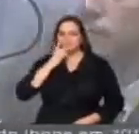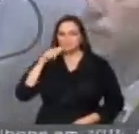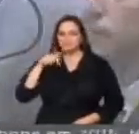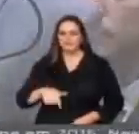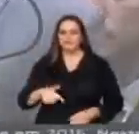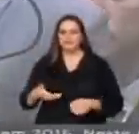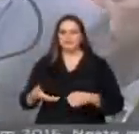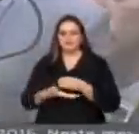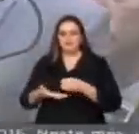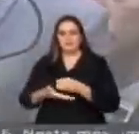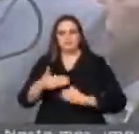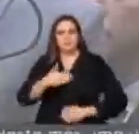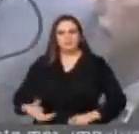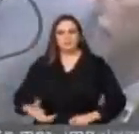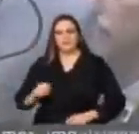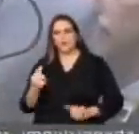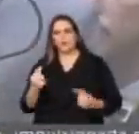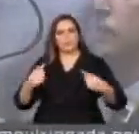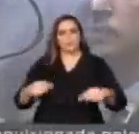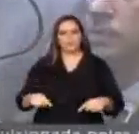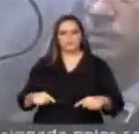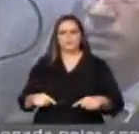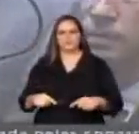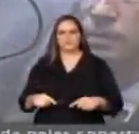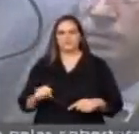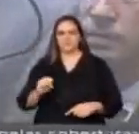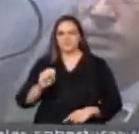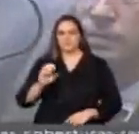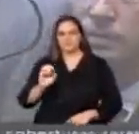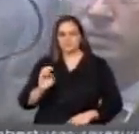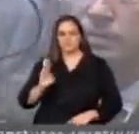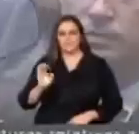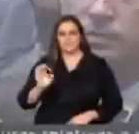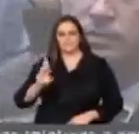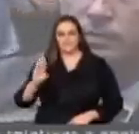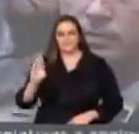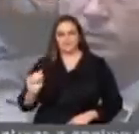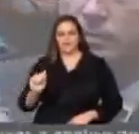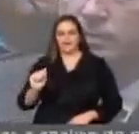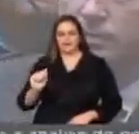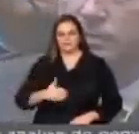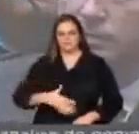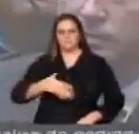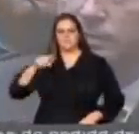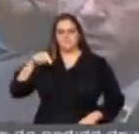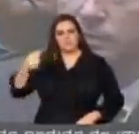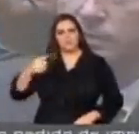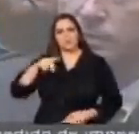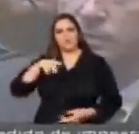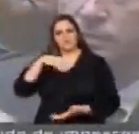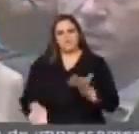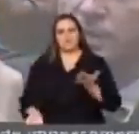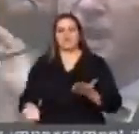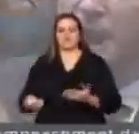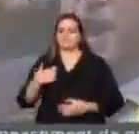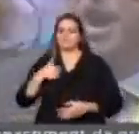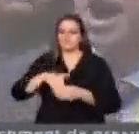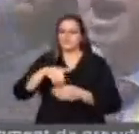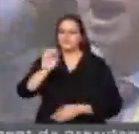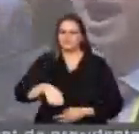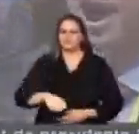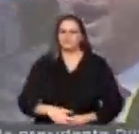compõem a base do governo, como os deputados da oposição. A soberba procede à queda. Meu voto é sim,